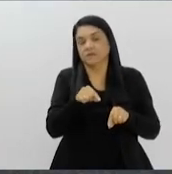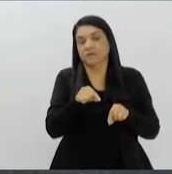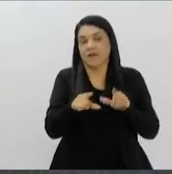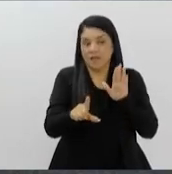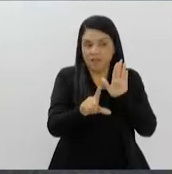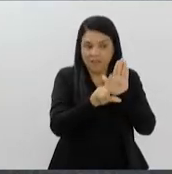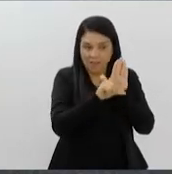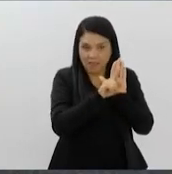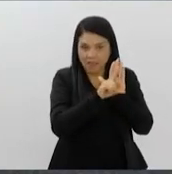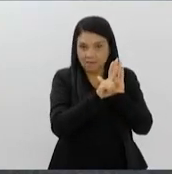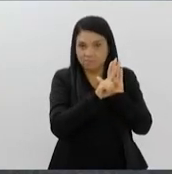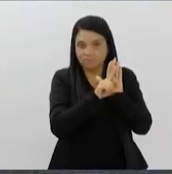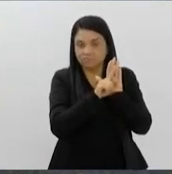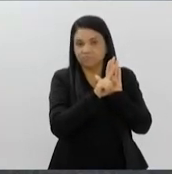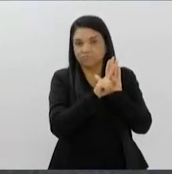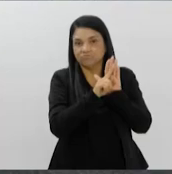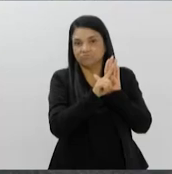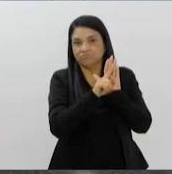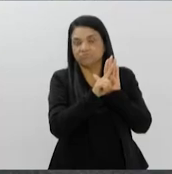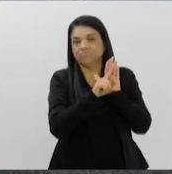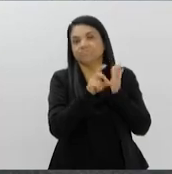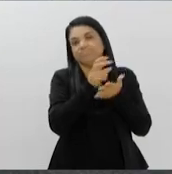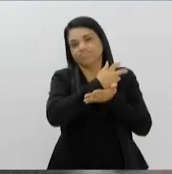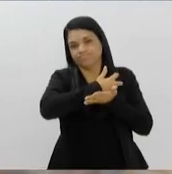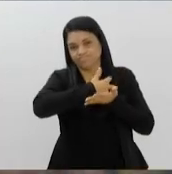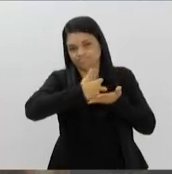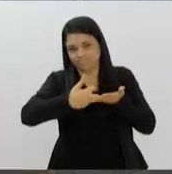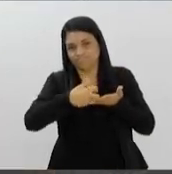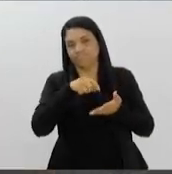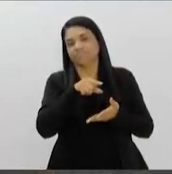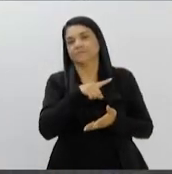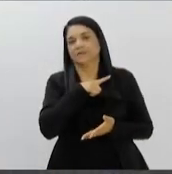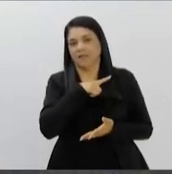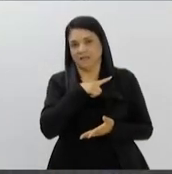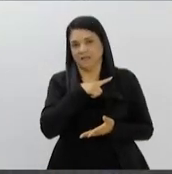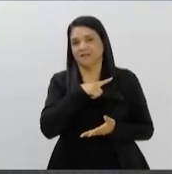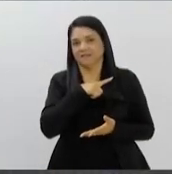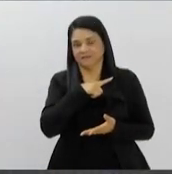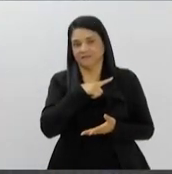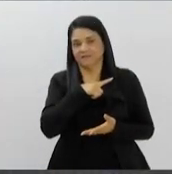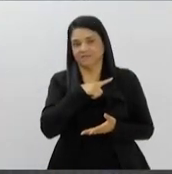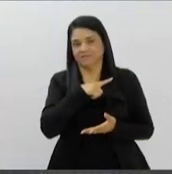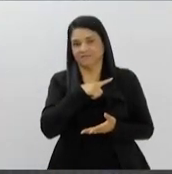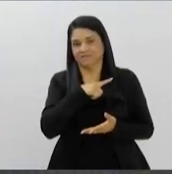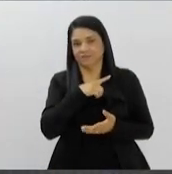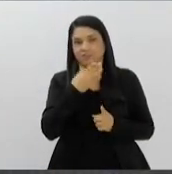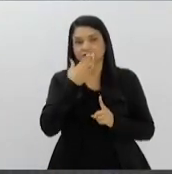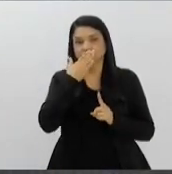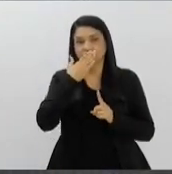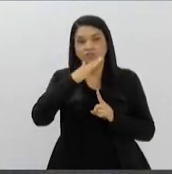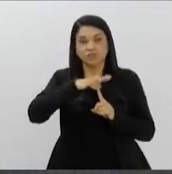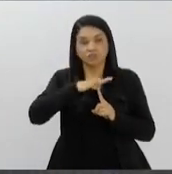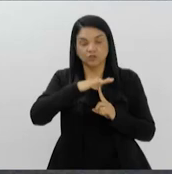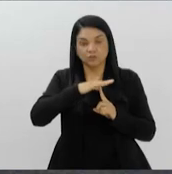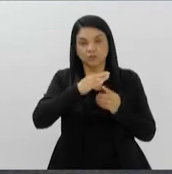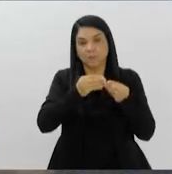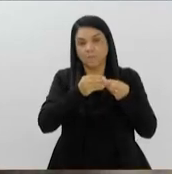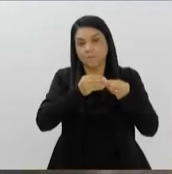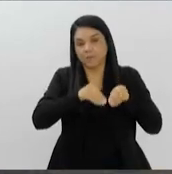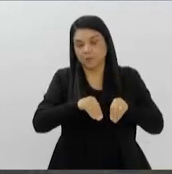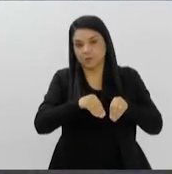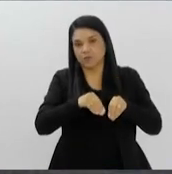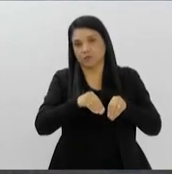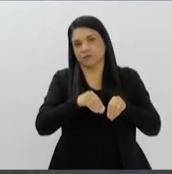lei, formas de penalidade, de penalização para quem comete algum tipo de dolo à frente de uma